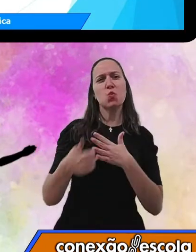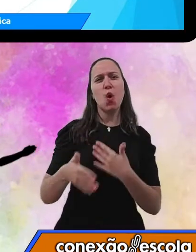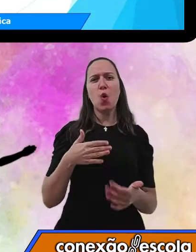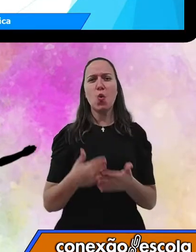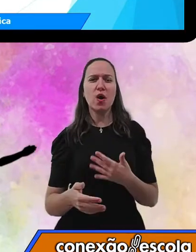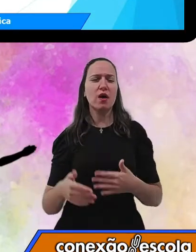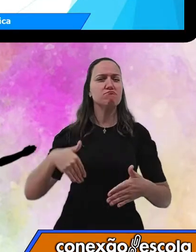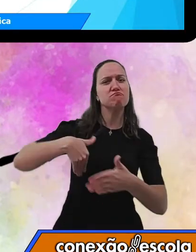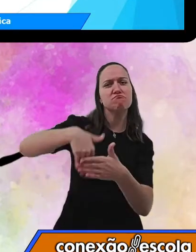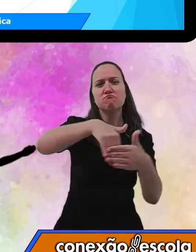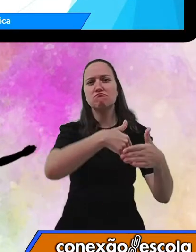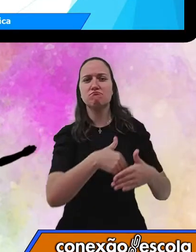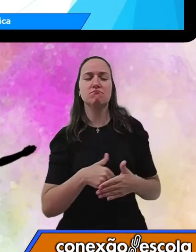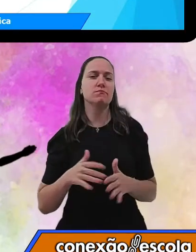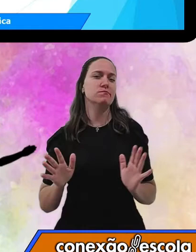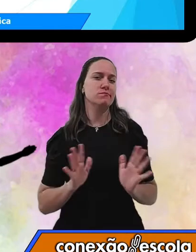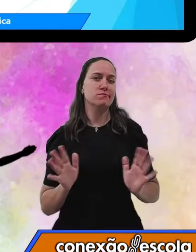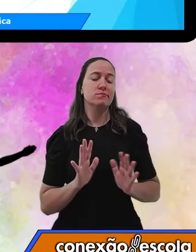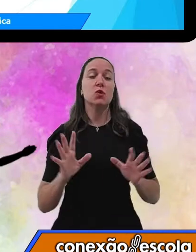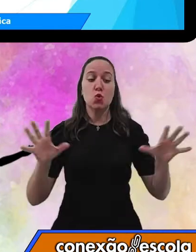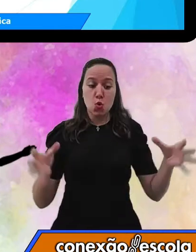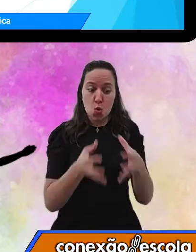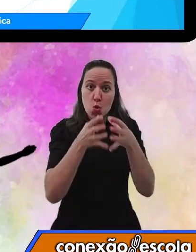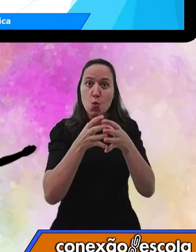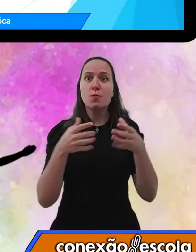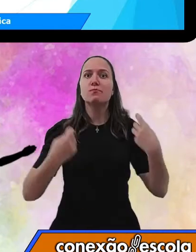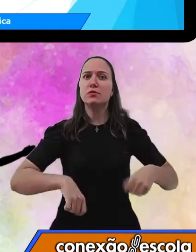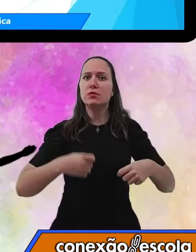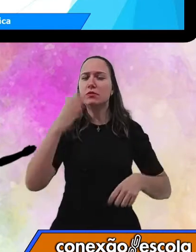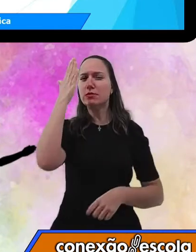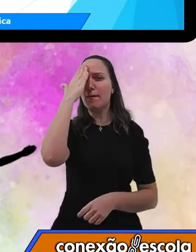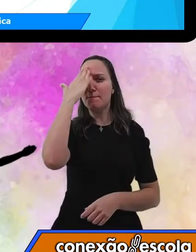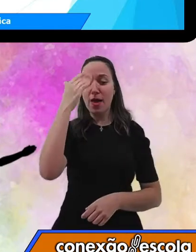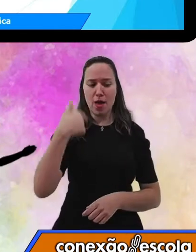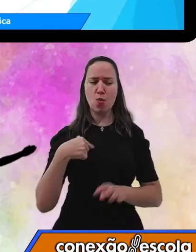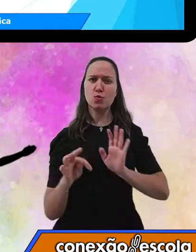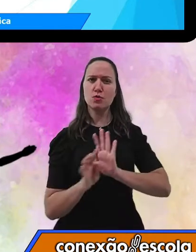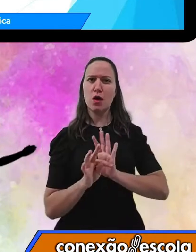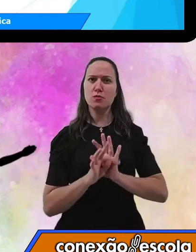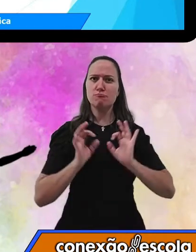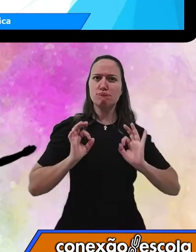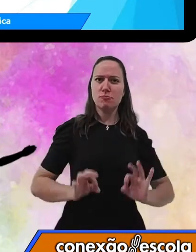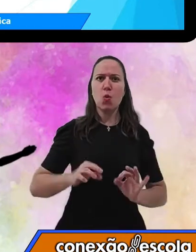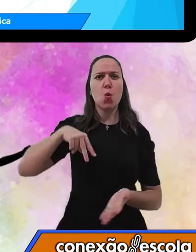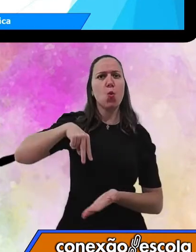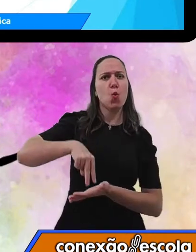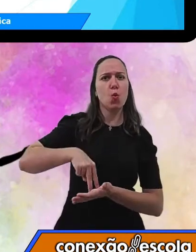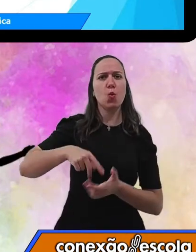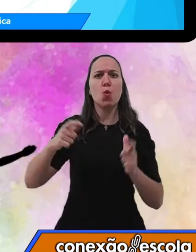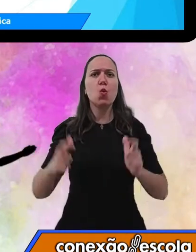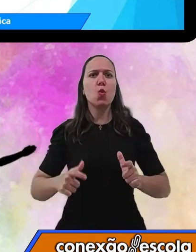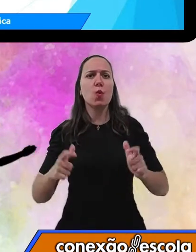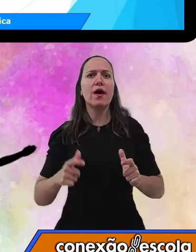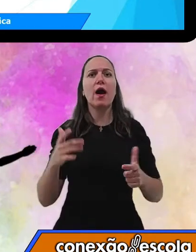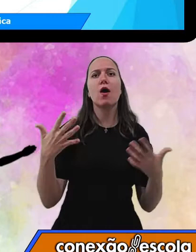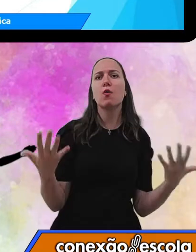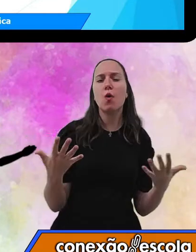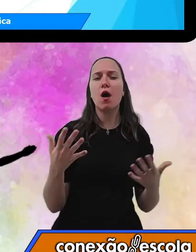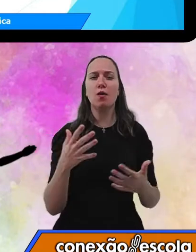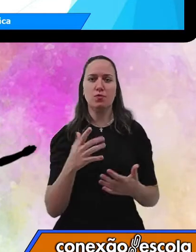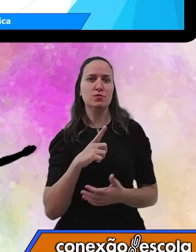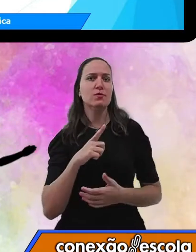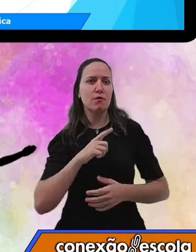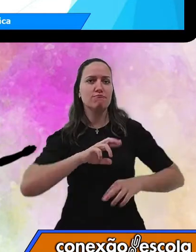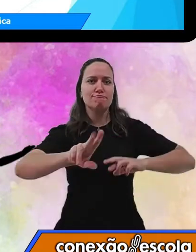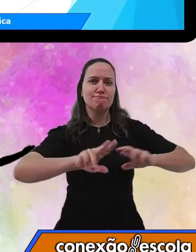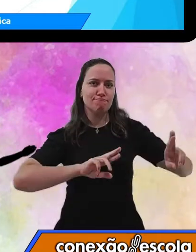posições. Para fazer parte do time, ele deve ser especialista em uma posição. E até mesmo nos